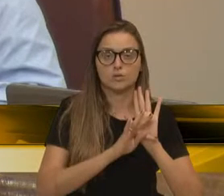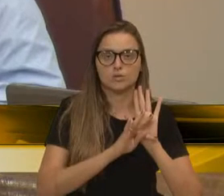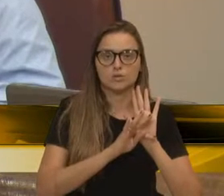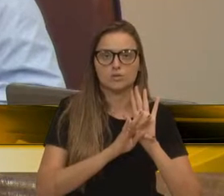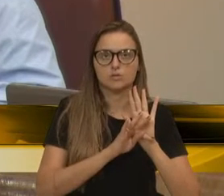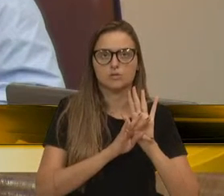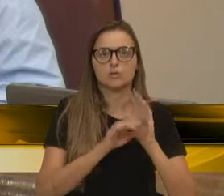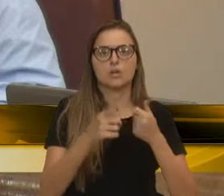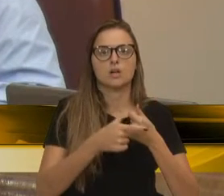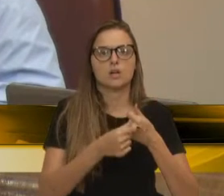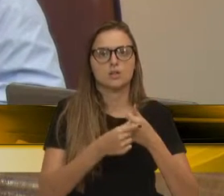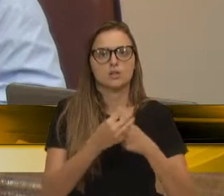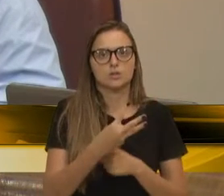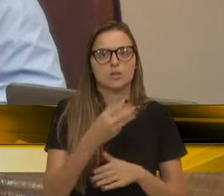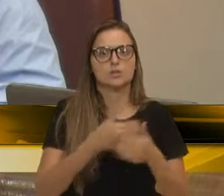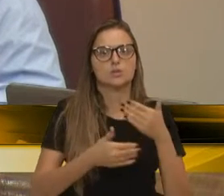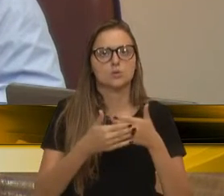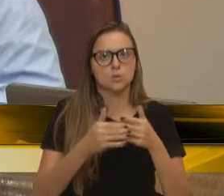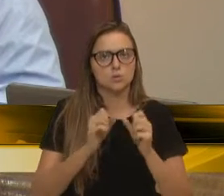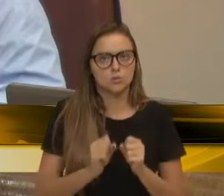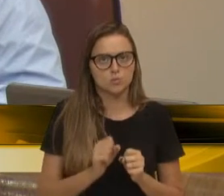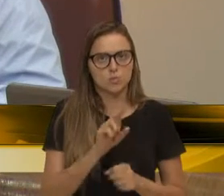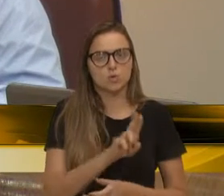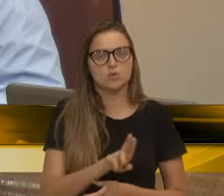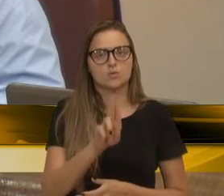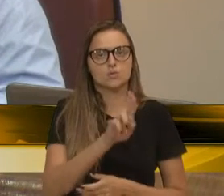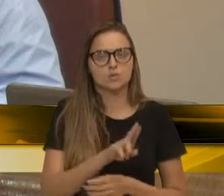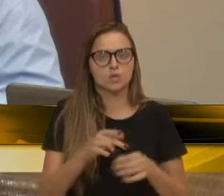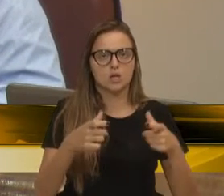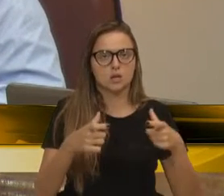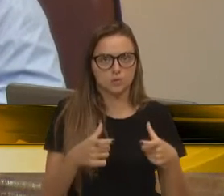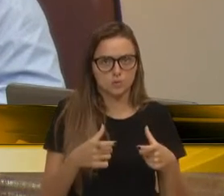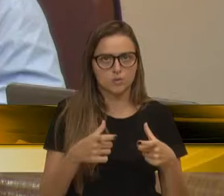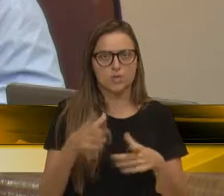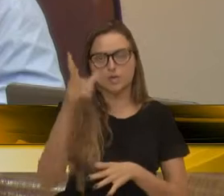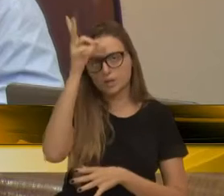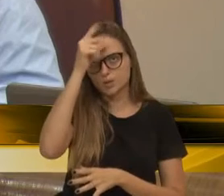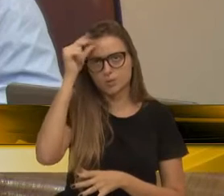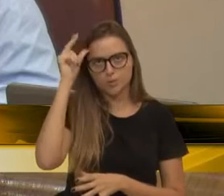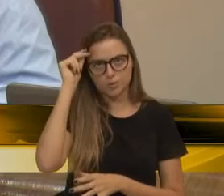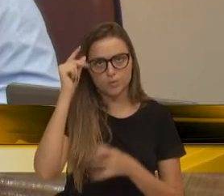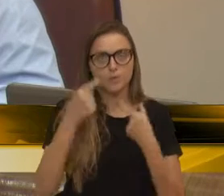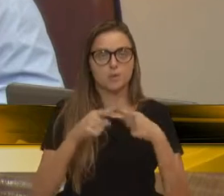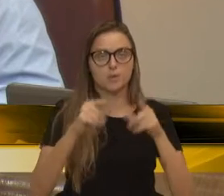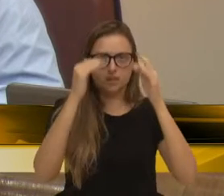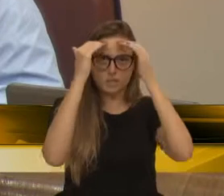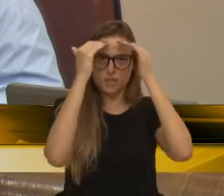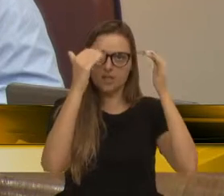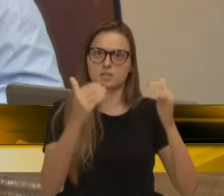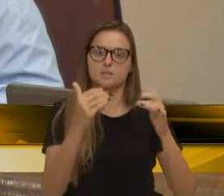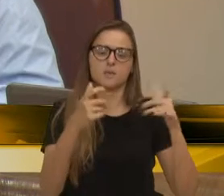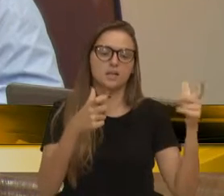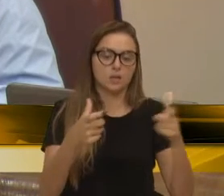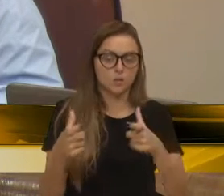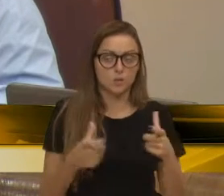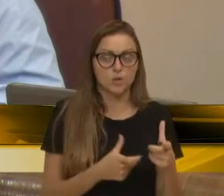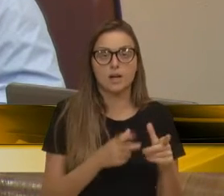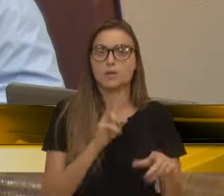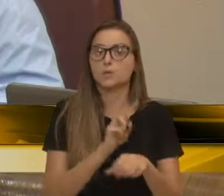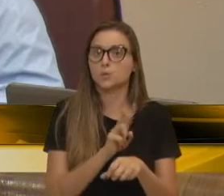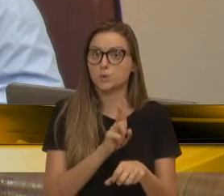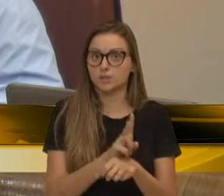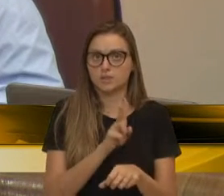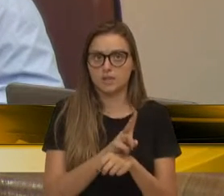todos podem utilizar livremente os logradouros públicos desde que respeite a sua integridade conservação